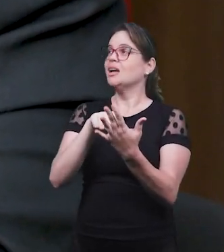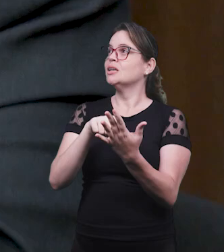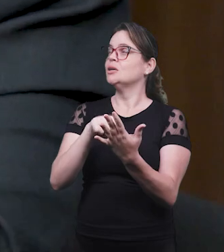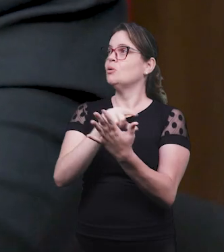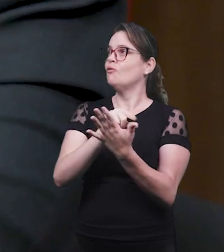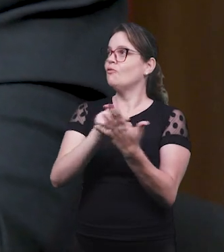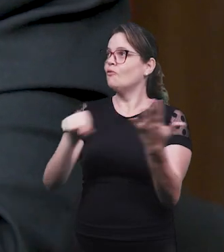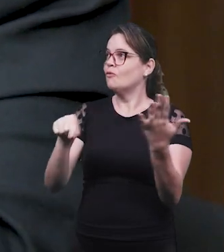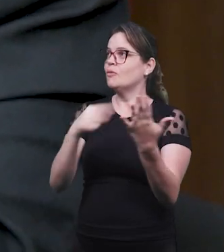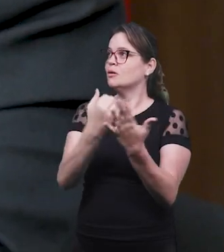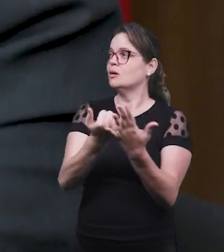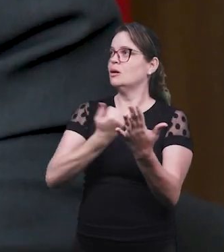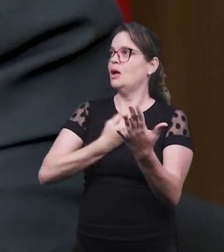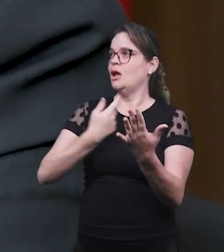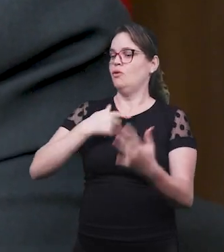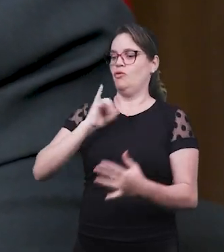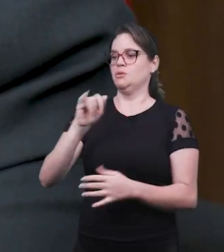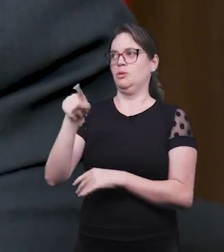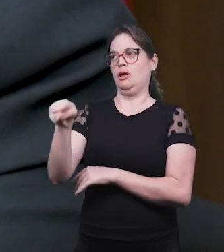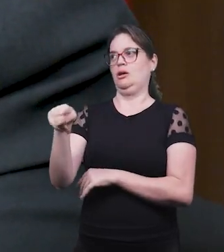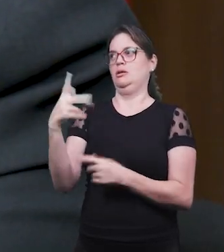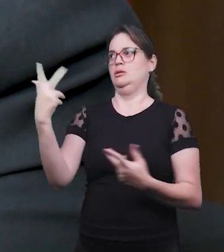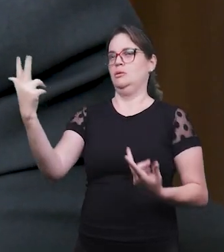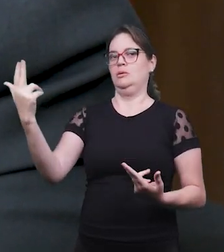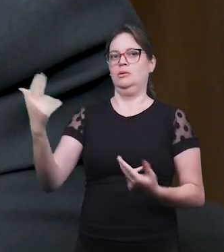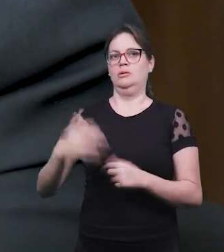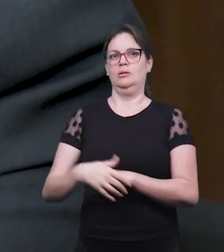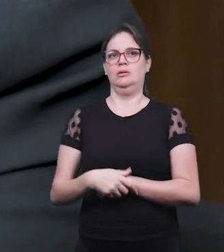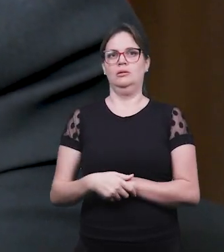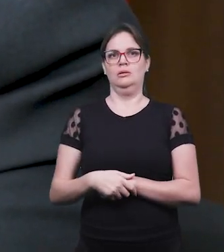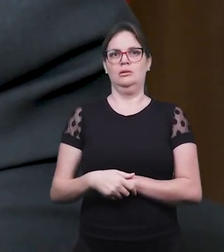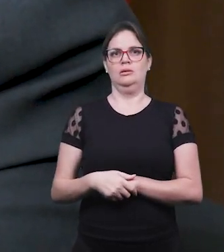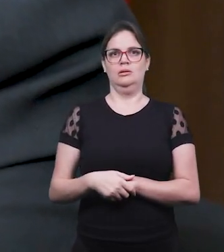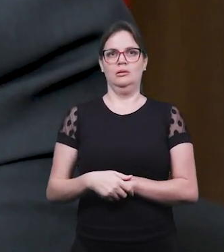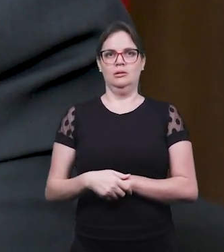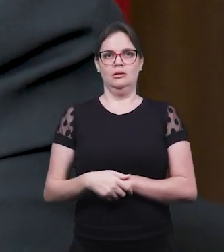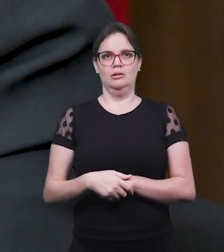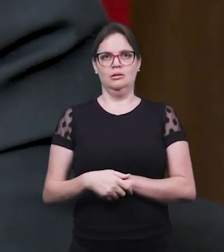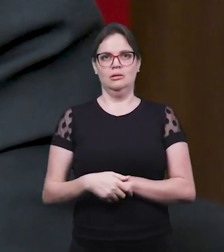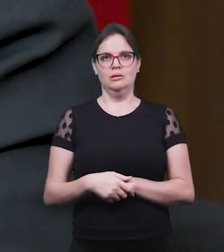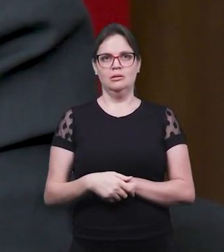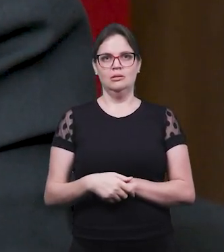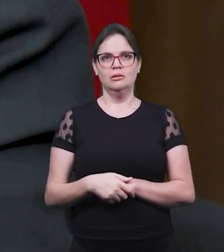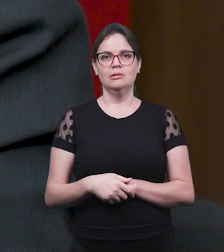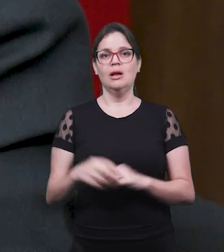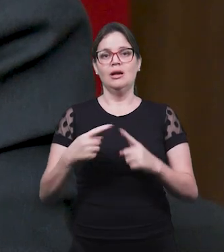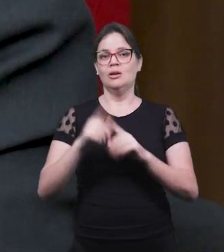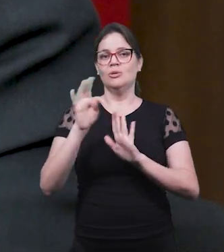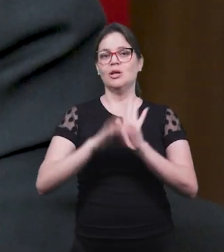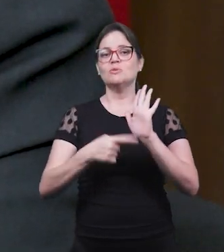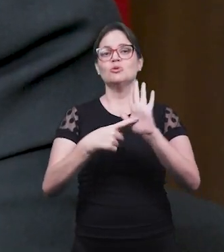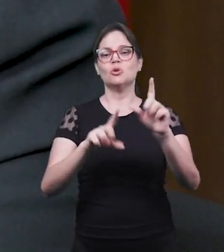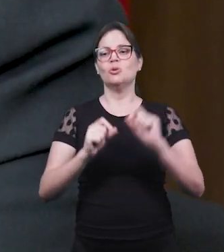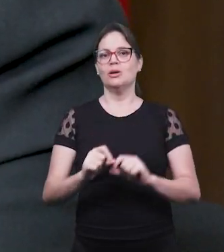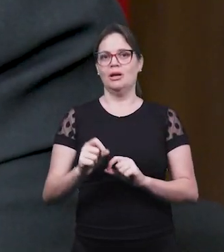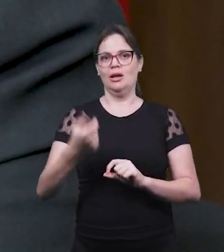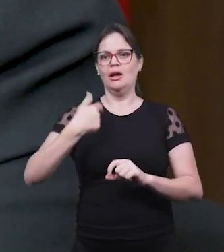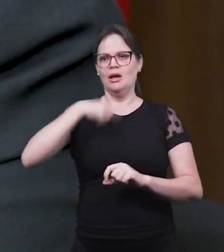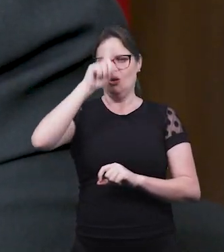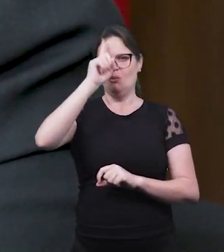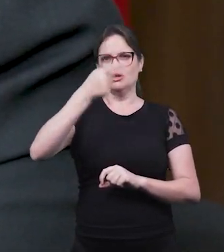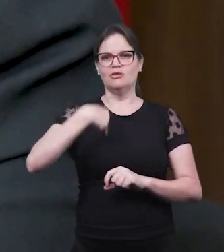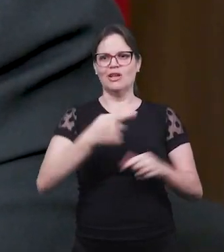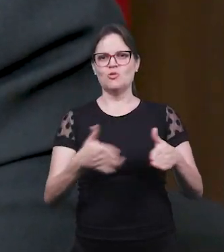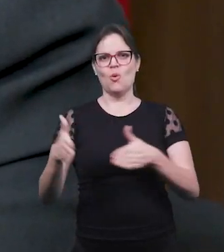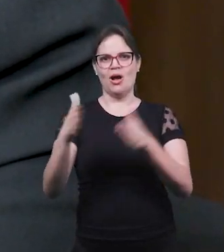o Senhor me der vai ser a resposta que eu vou dar para ele. Pelas veredas direitas te fiz andar, por elas andando não tropeçarão os teus pés. Que bênção. E